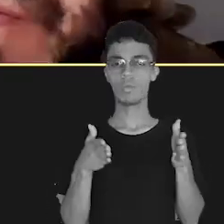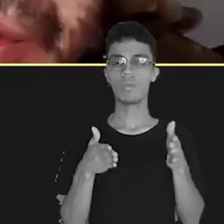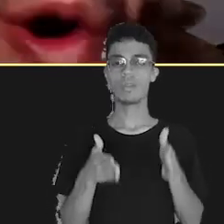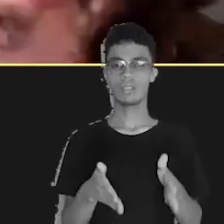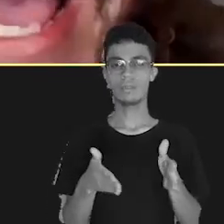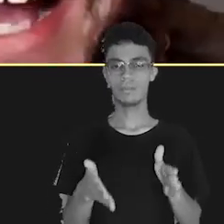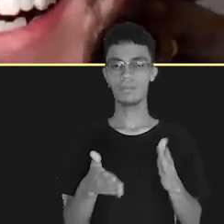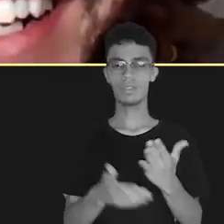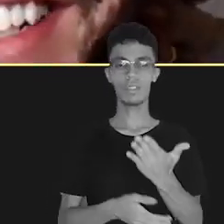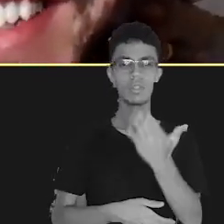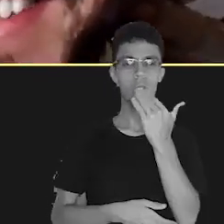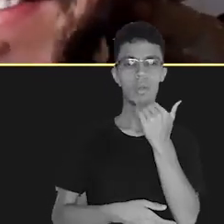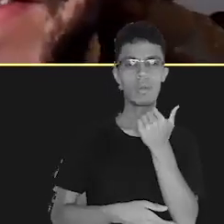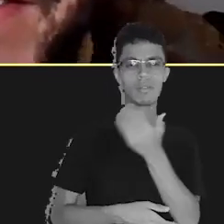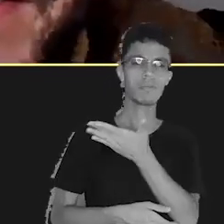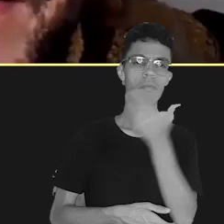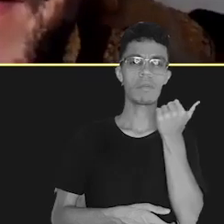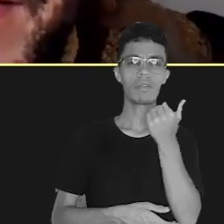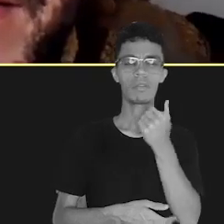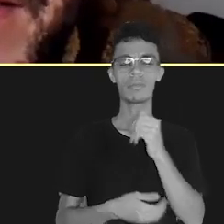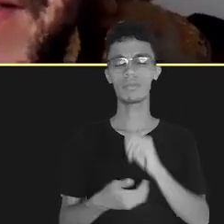vamos comer.